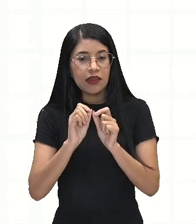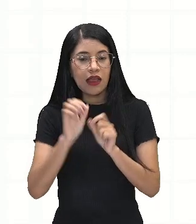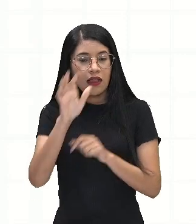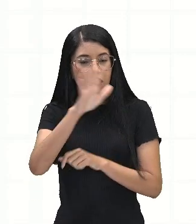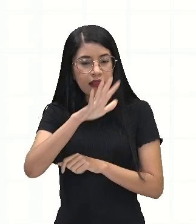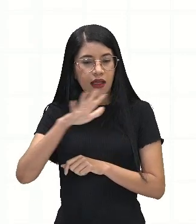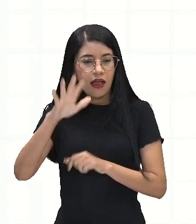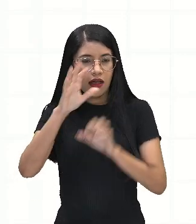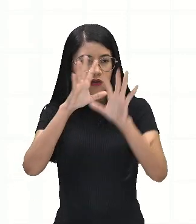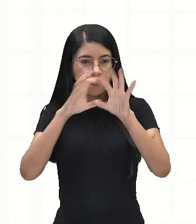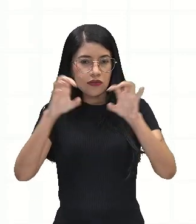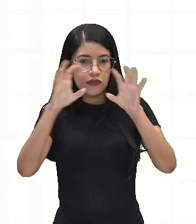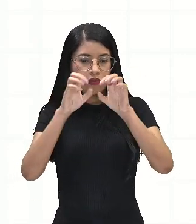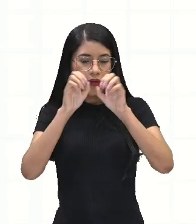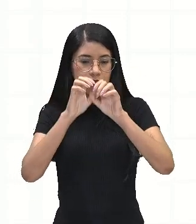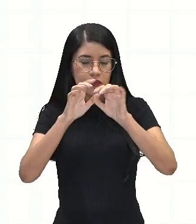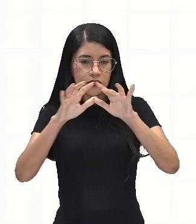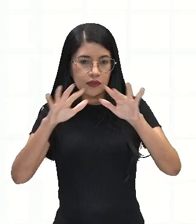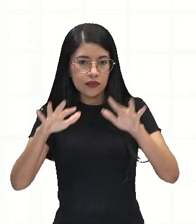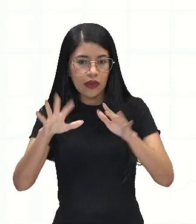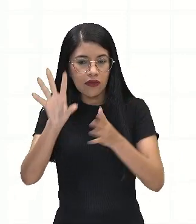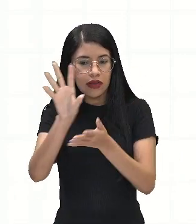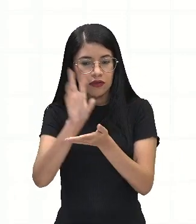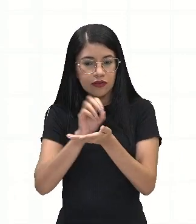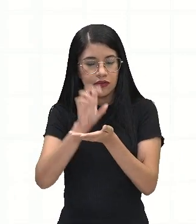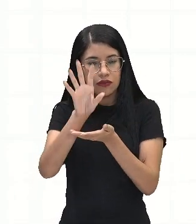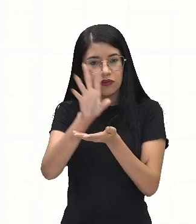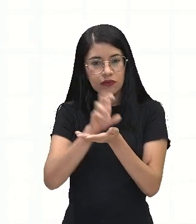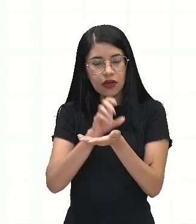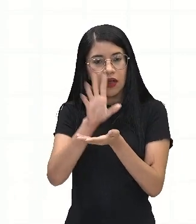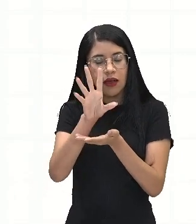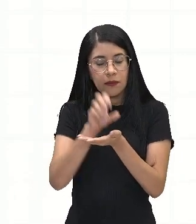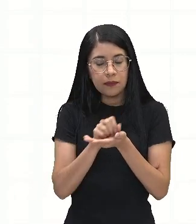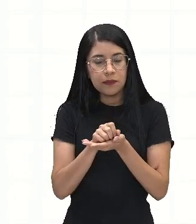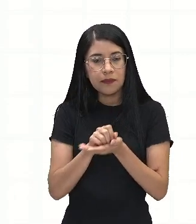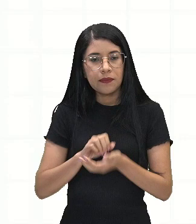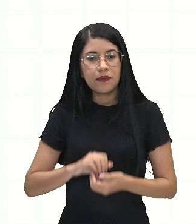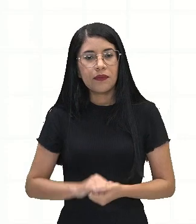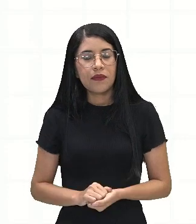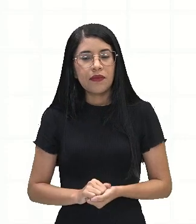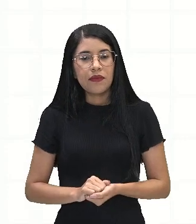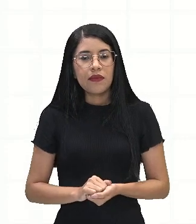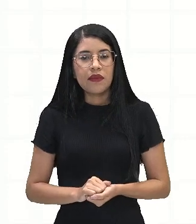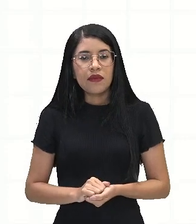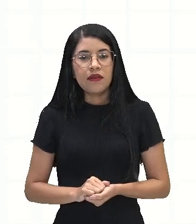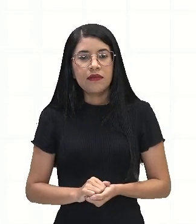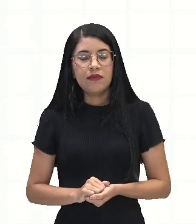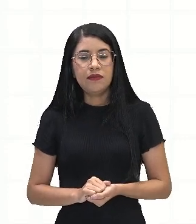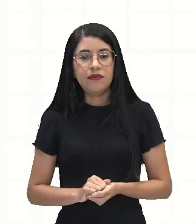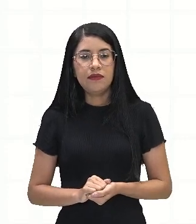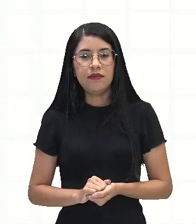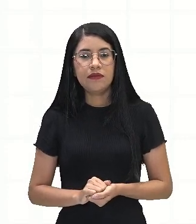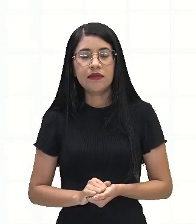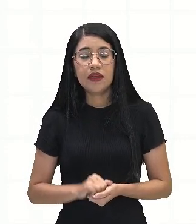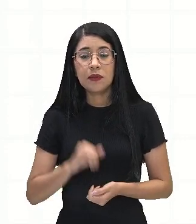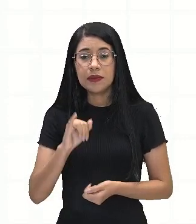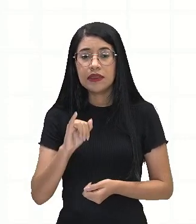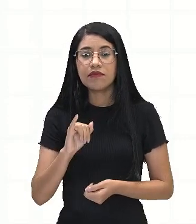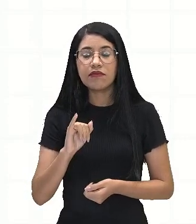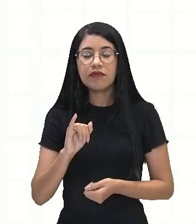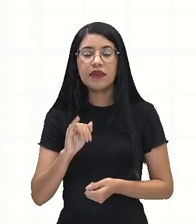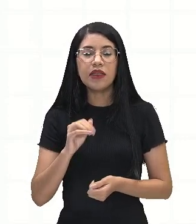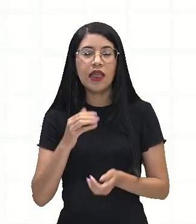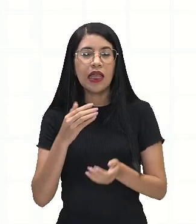disponível no ar. E aí, o que acontece? Se a gente perder